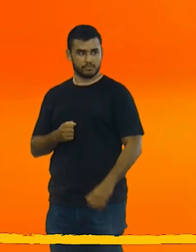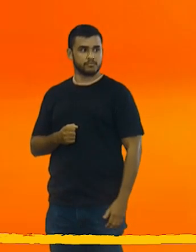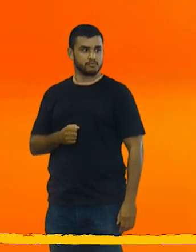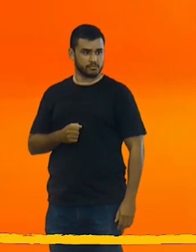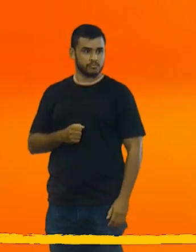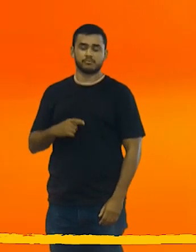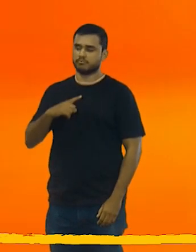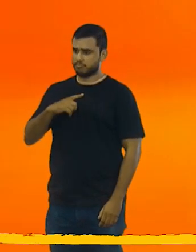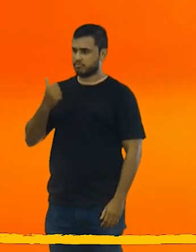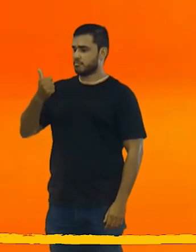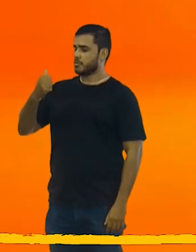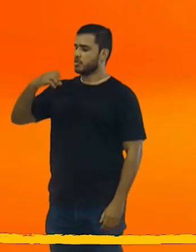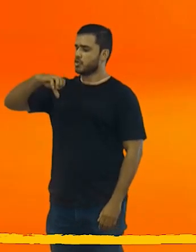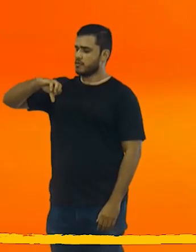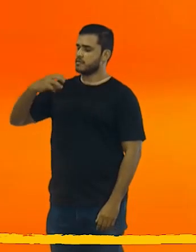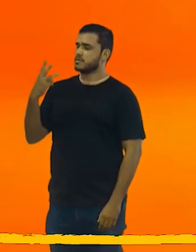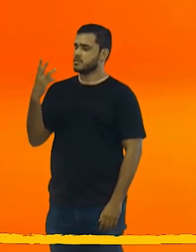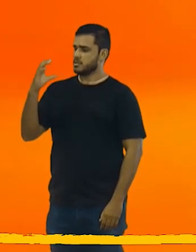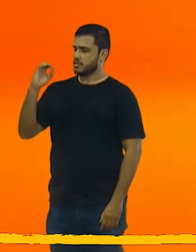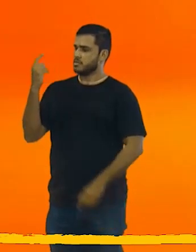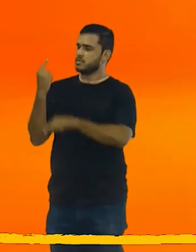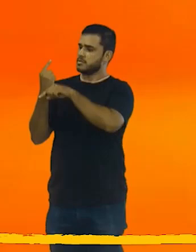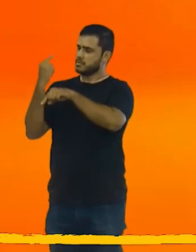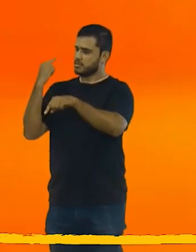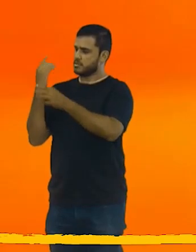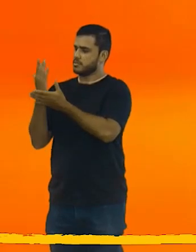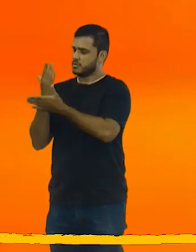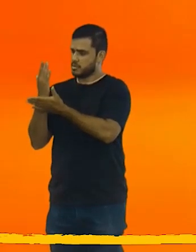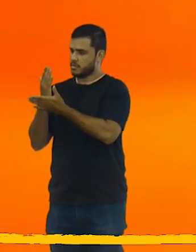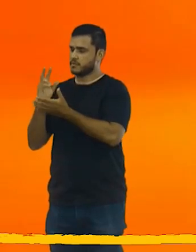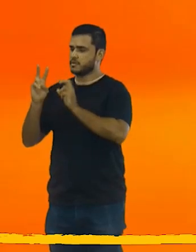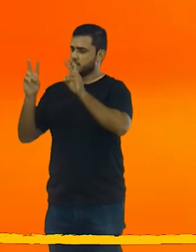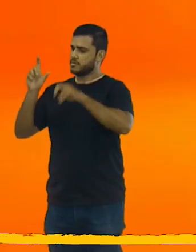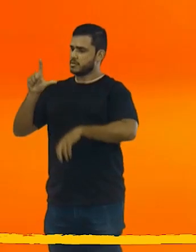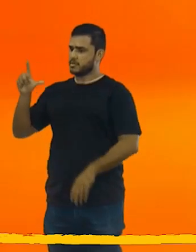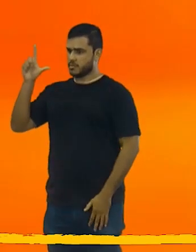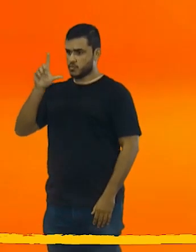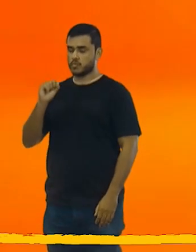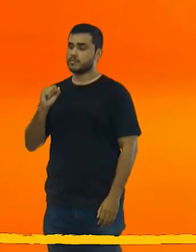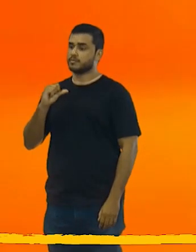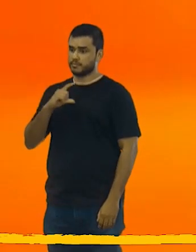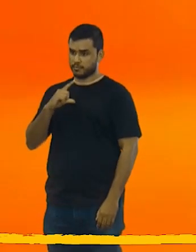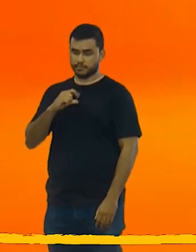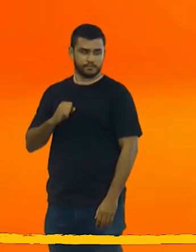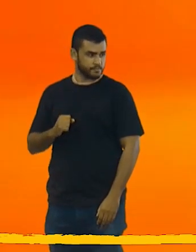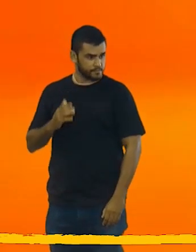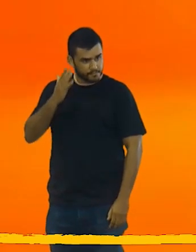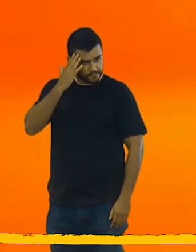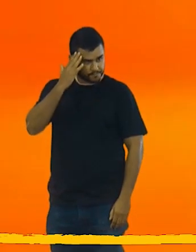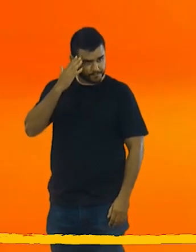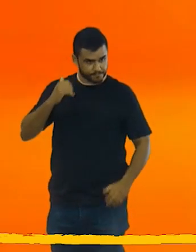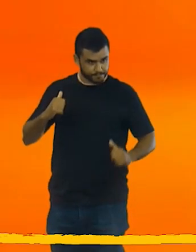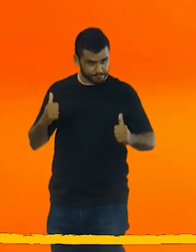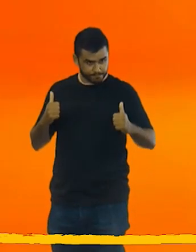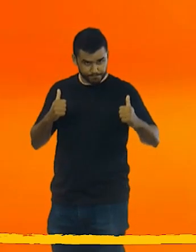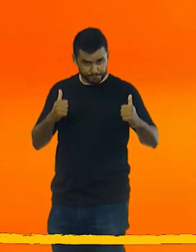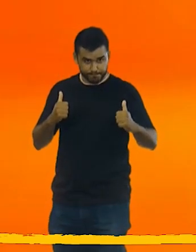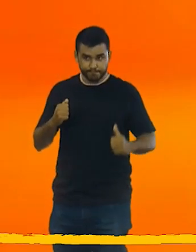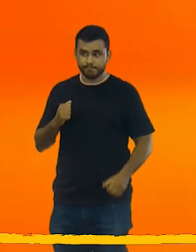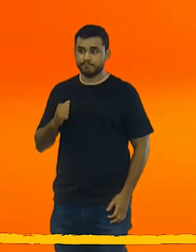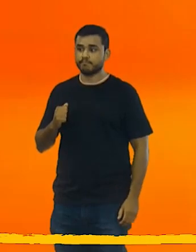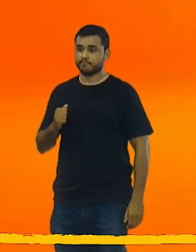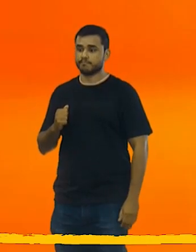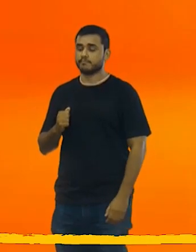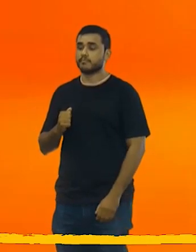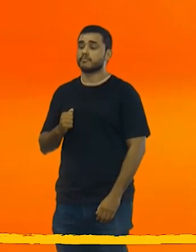30, está no regionalismo naturalista do determinismo. Entende o raciocínio? Questão de